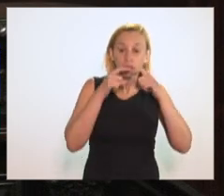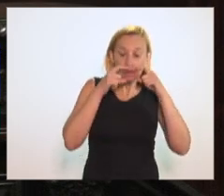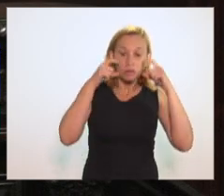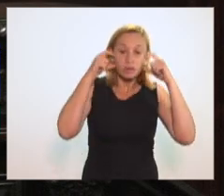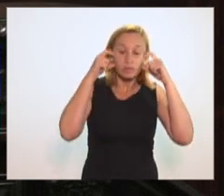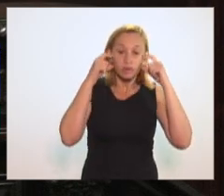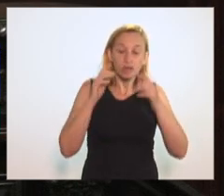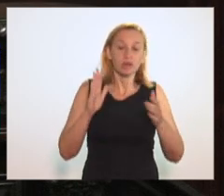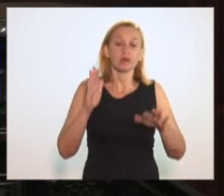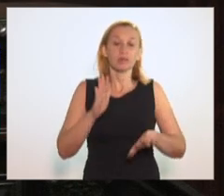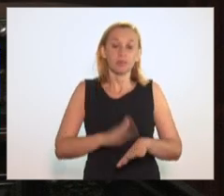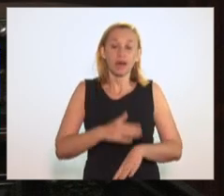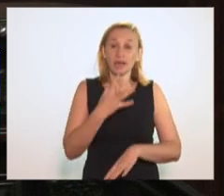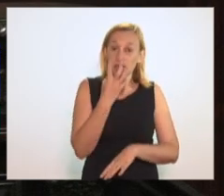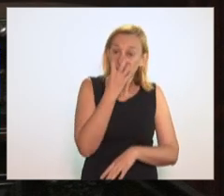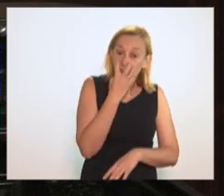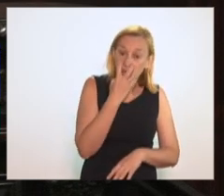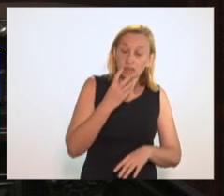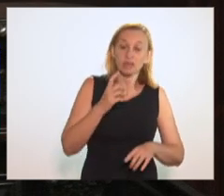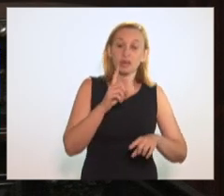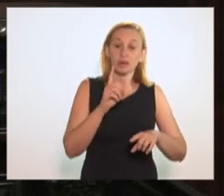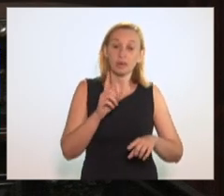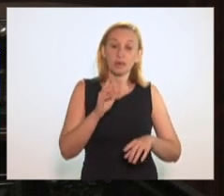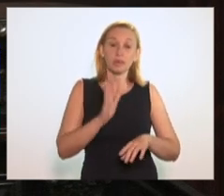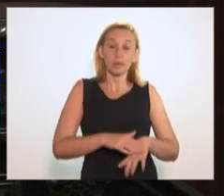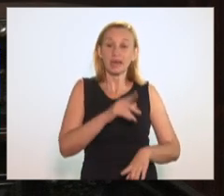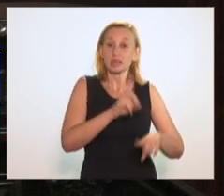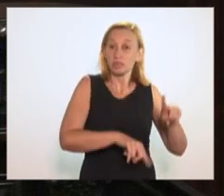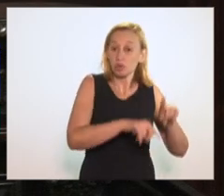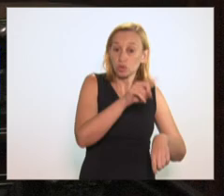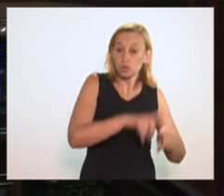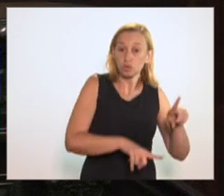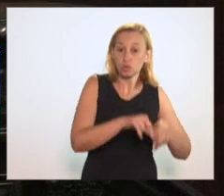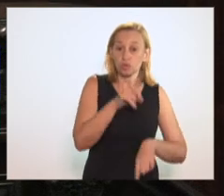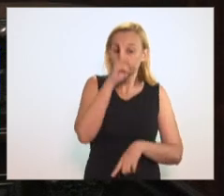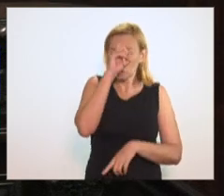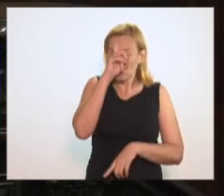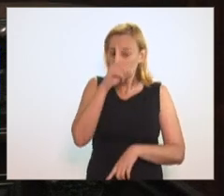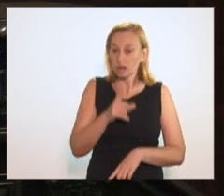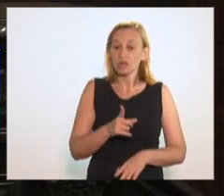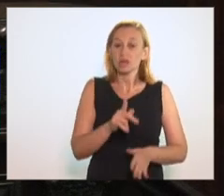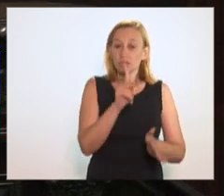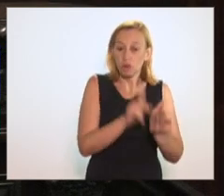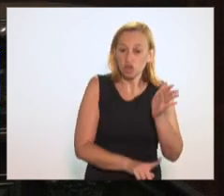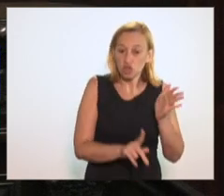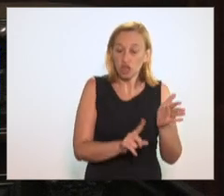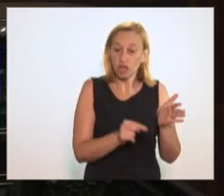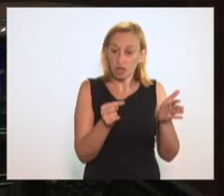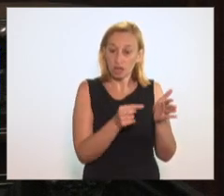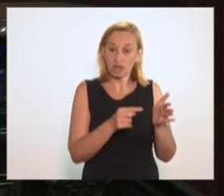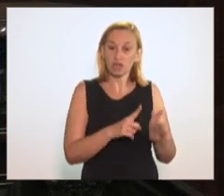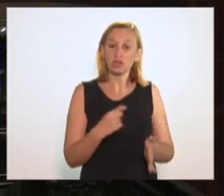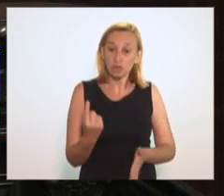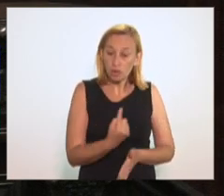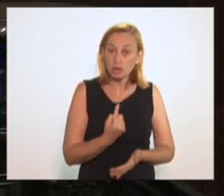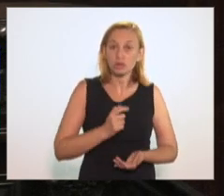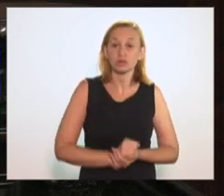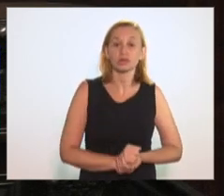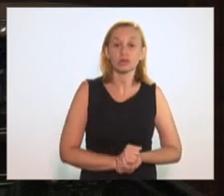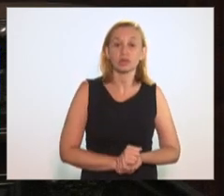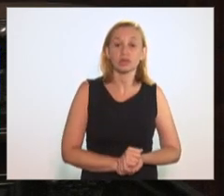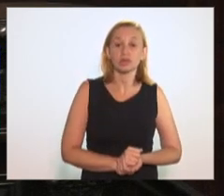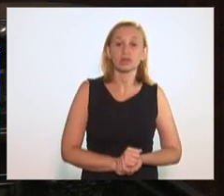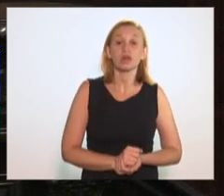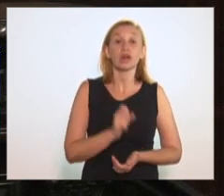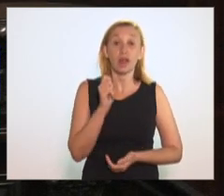respiradores, mais equipamento para UTIs. Esse projeto nosso, de reconversão produtiva, ele é um